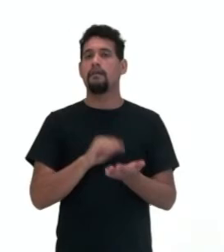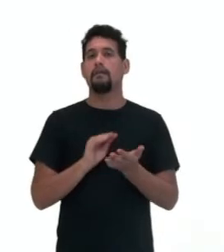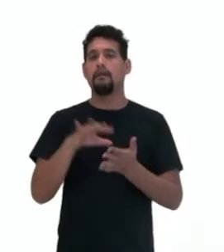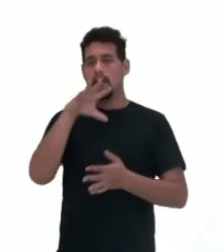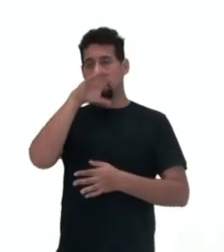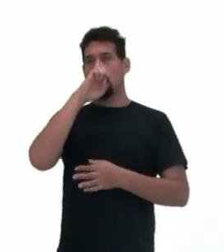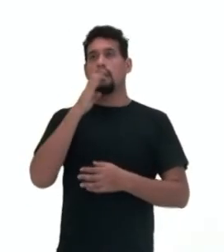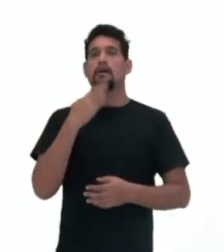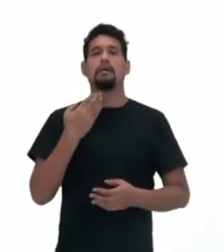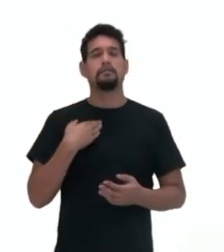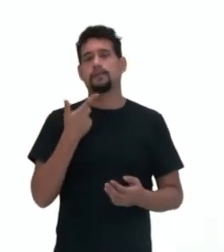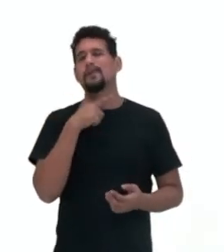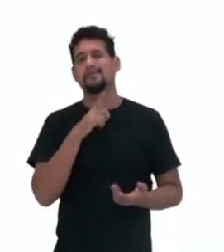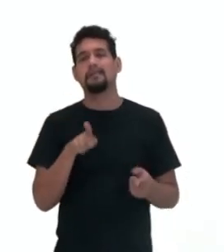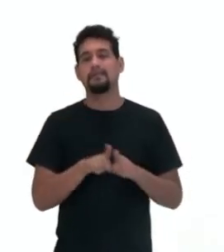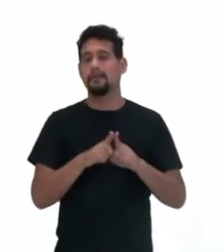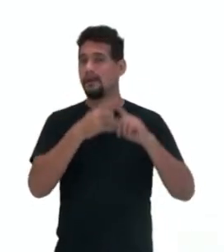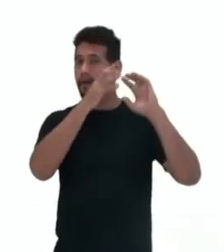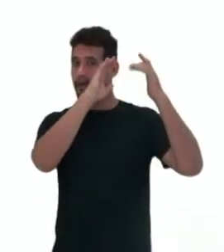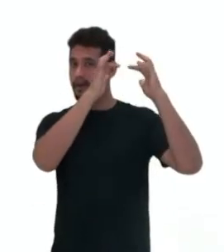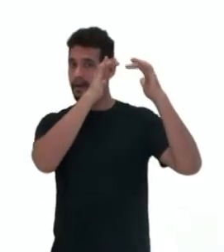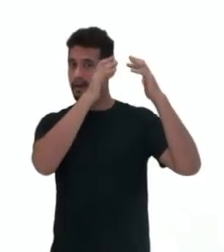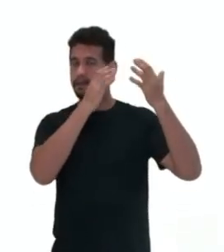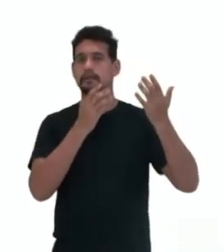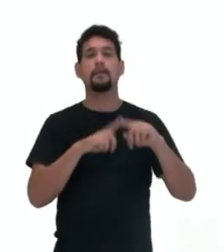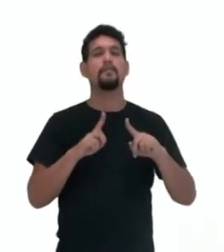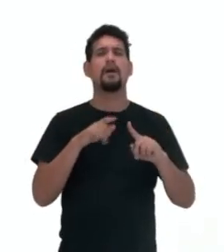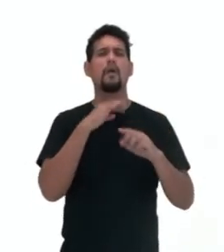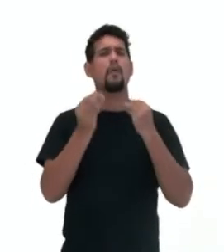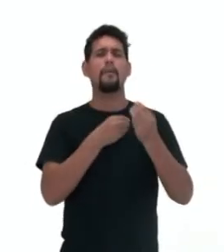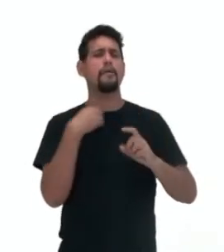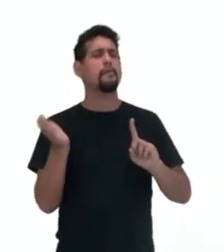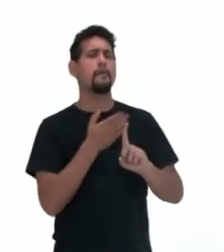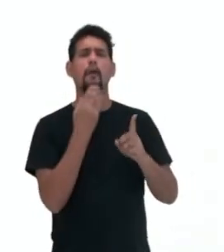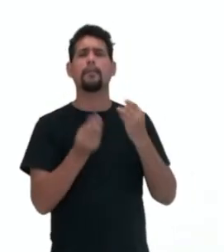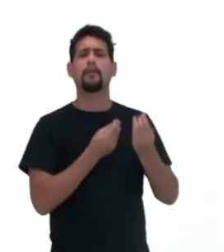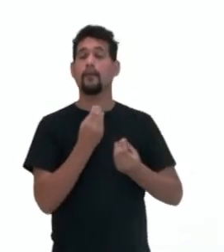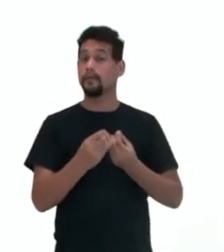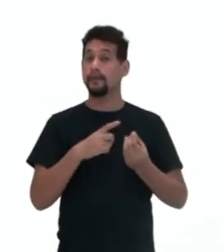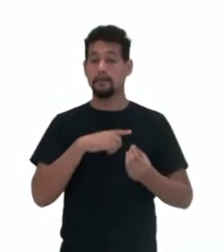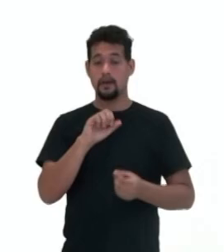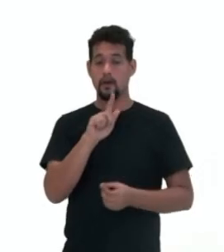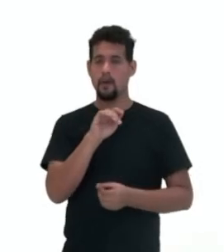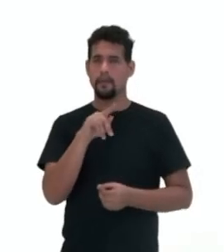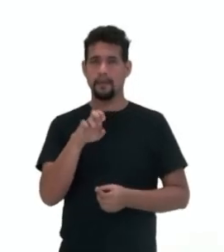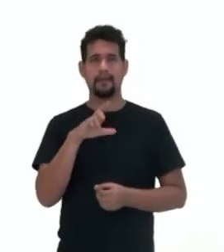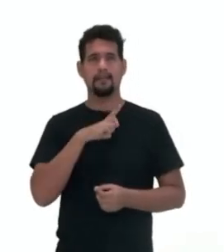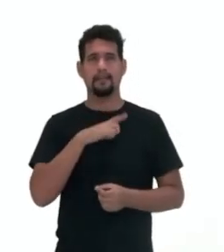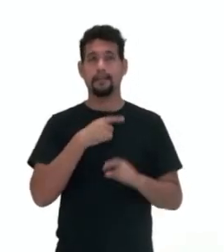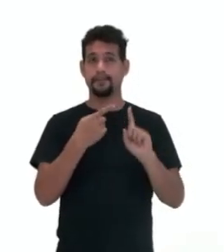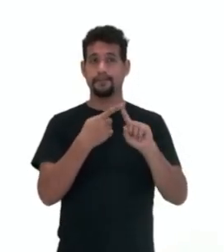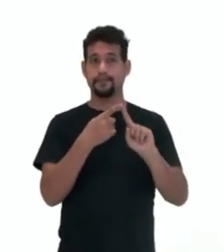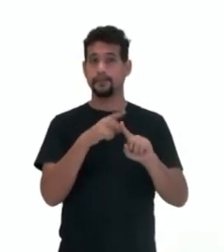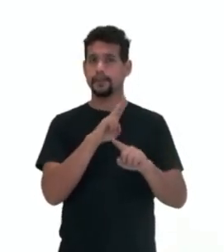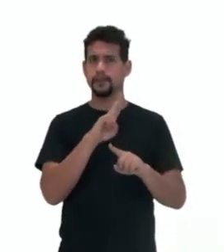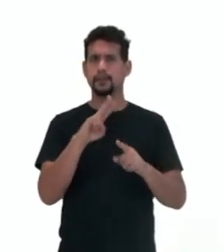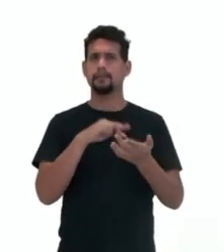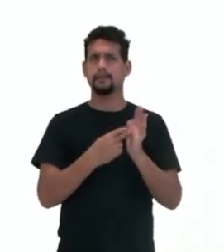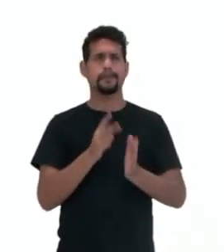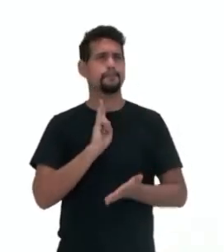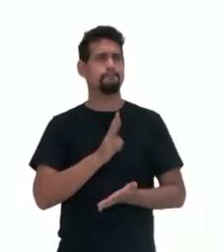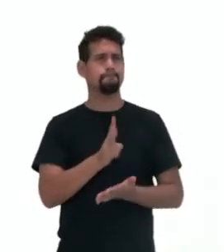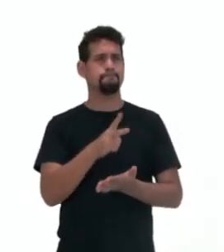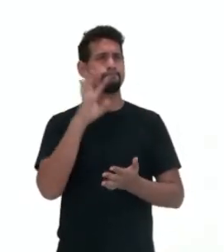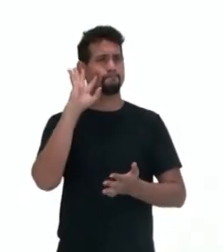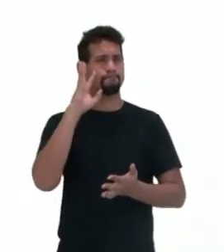oxigenação no cérebro. Os golpes. Também tem passagem de guarda, que essa aqui também acontece